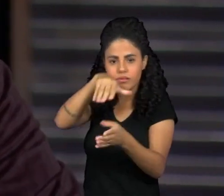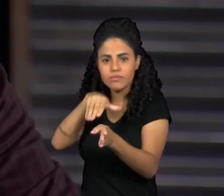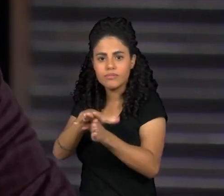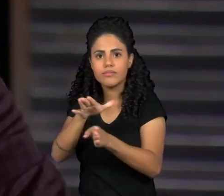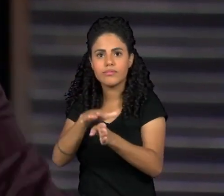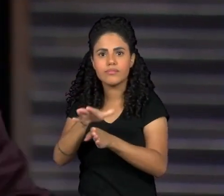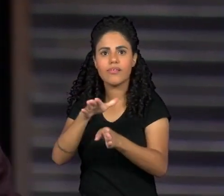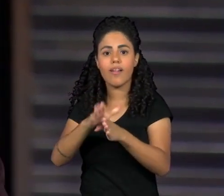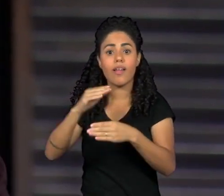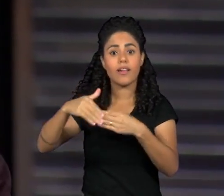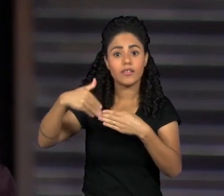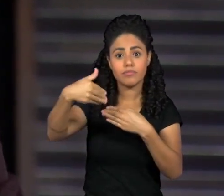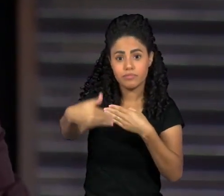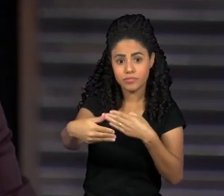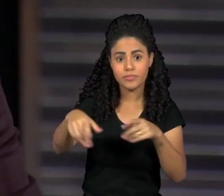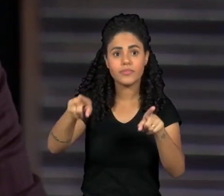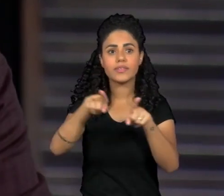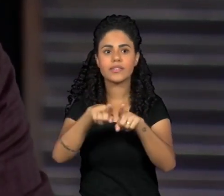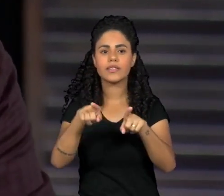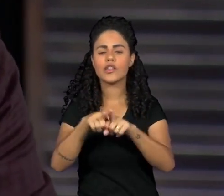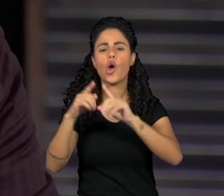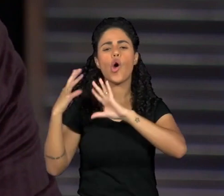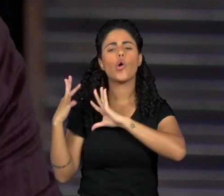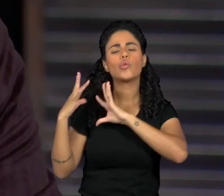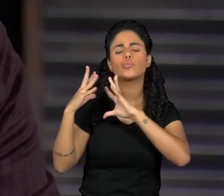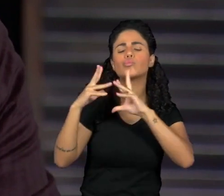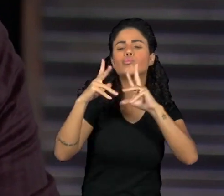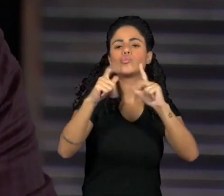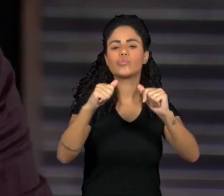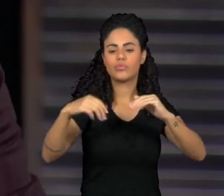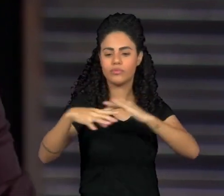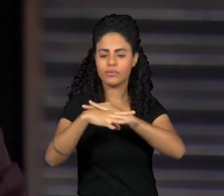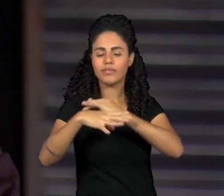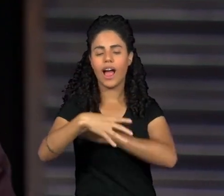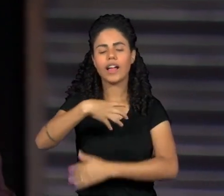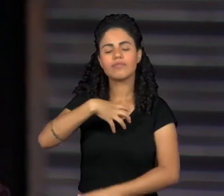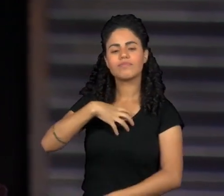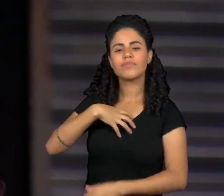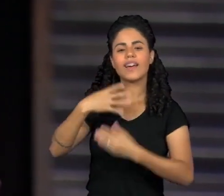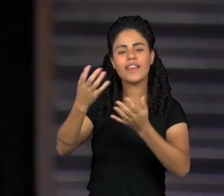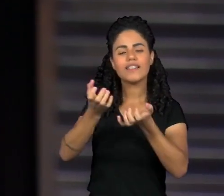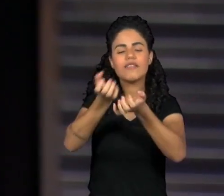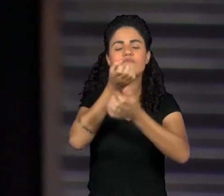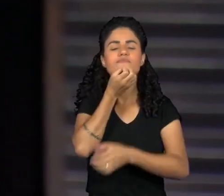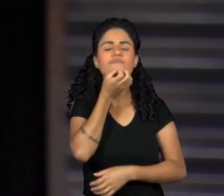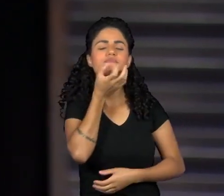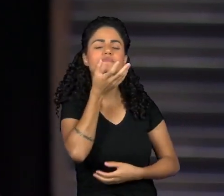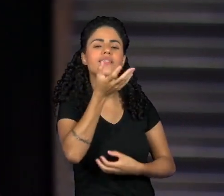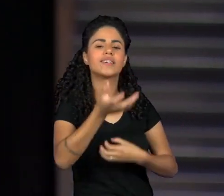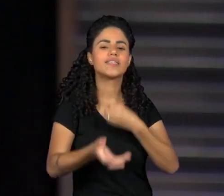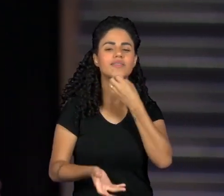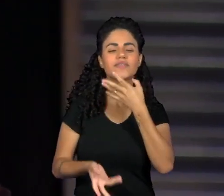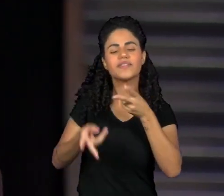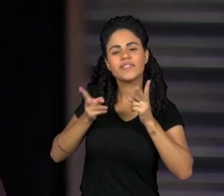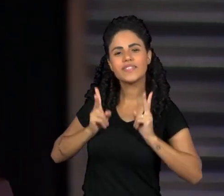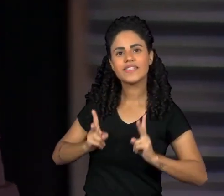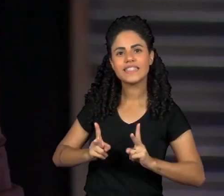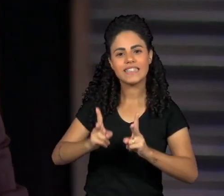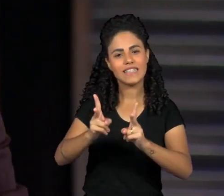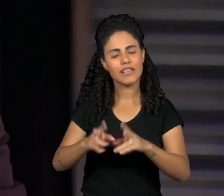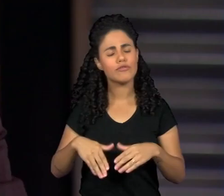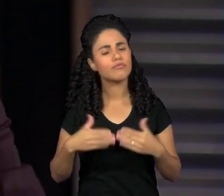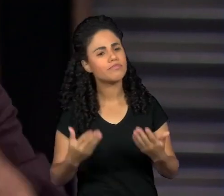séculos depois, Dorival Caymmi cantou: tudo, tudo na Bahia faz a gente querer bem. Meu caro